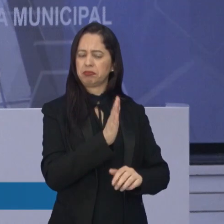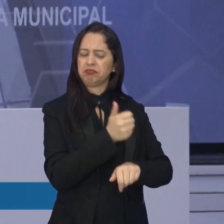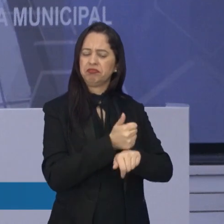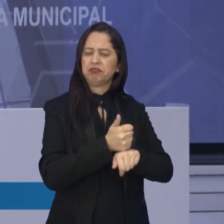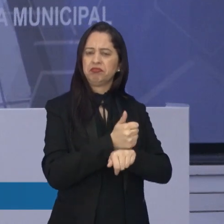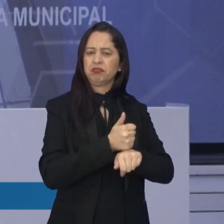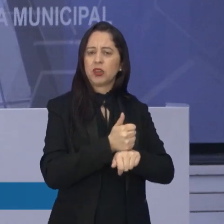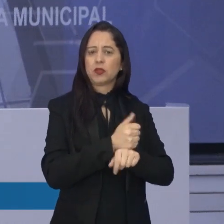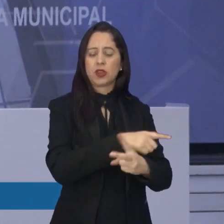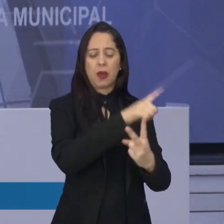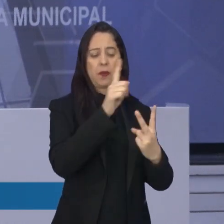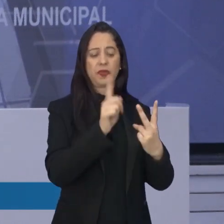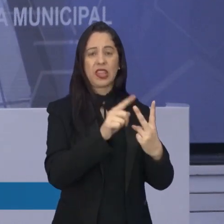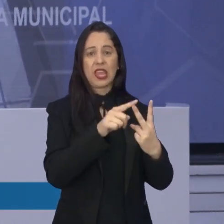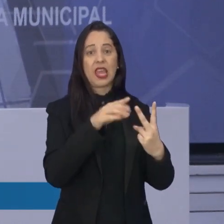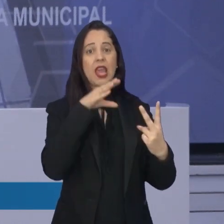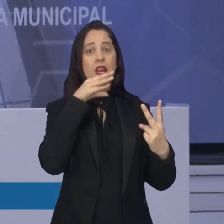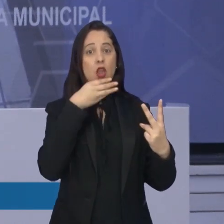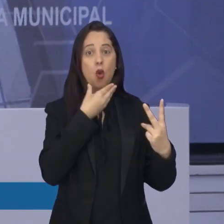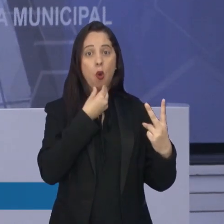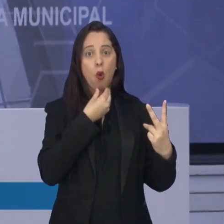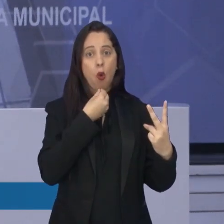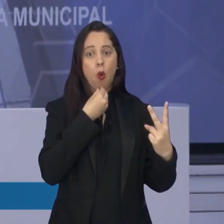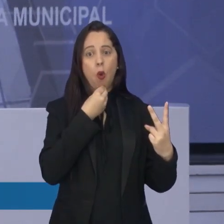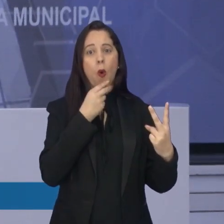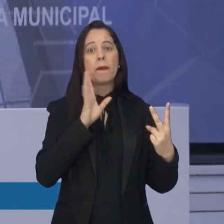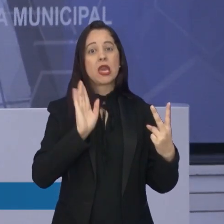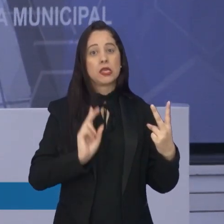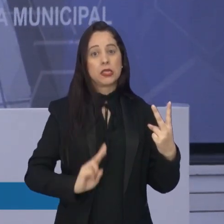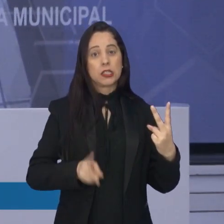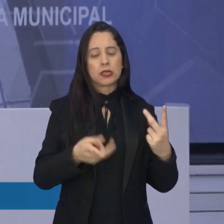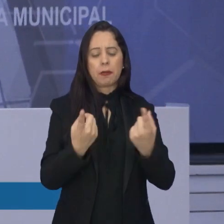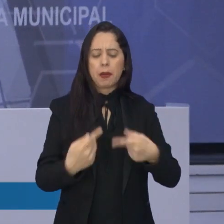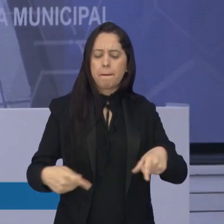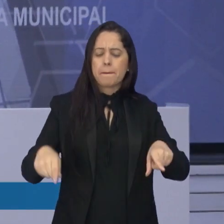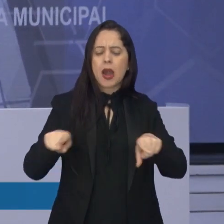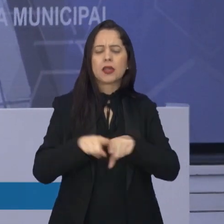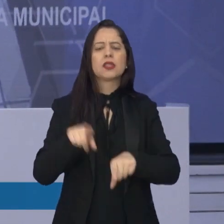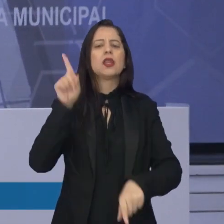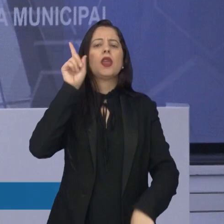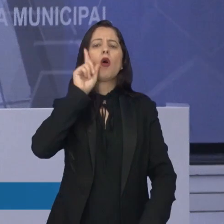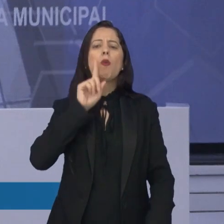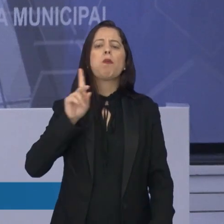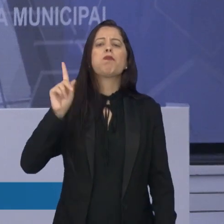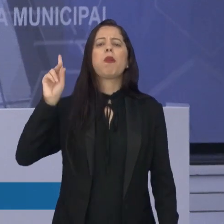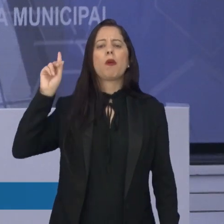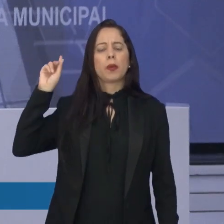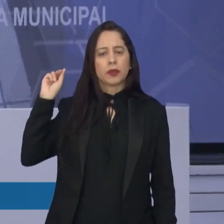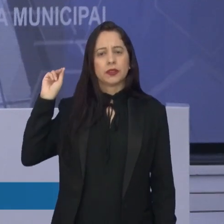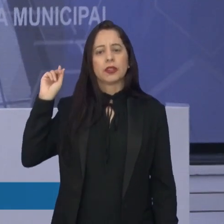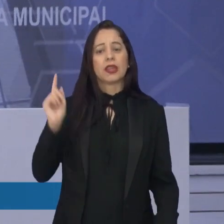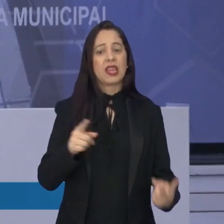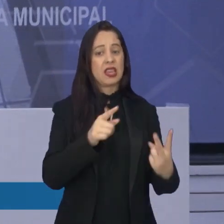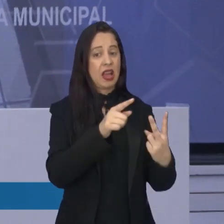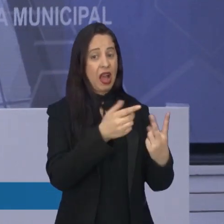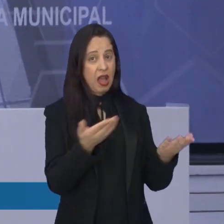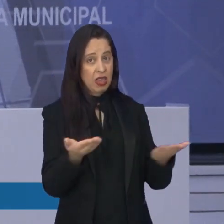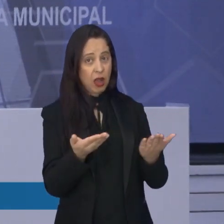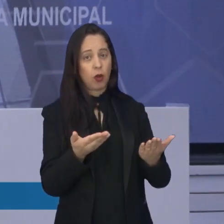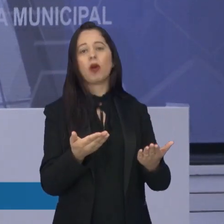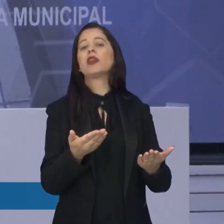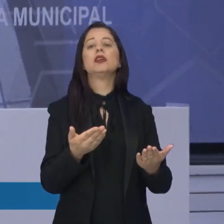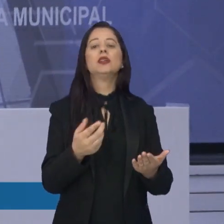e o Milione, um parceiro também antigo, né, e que, mais recentemente, nós tivemos a